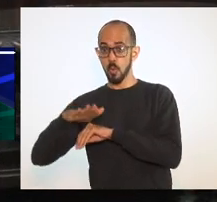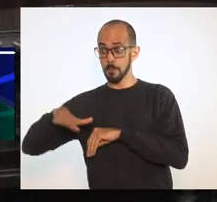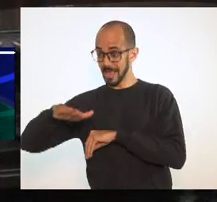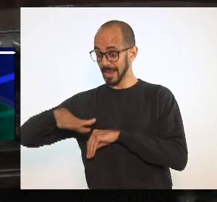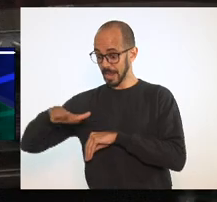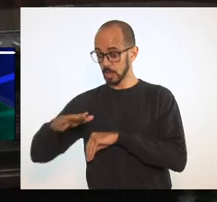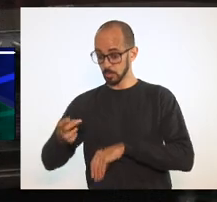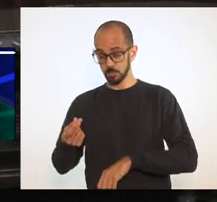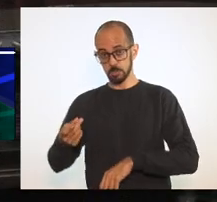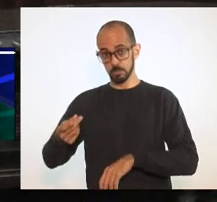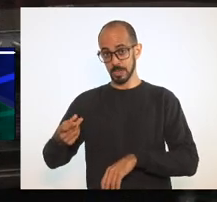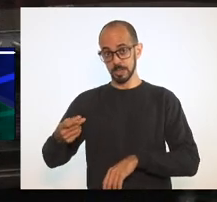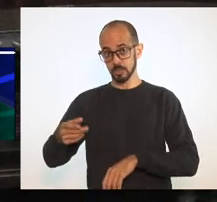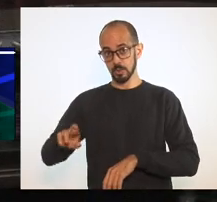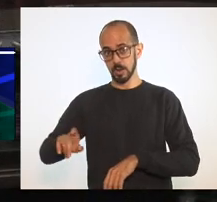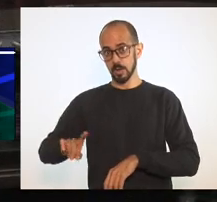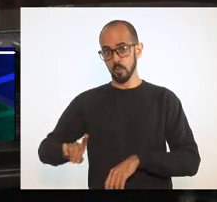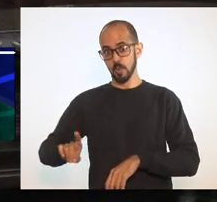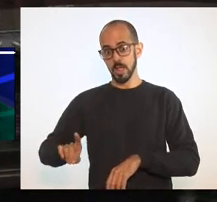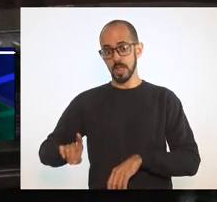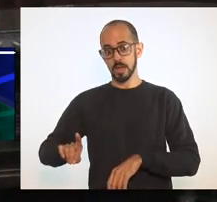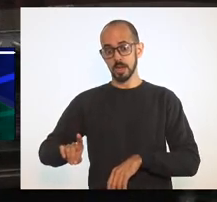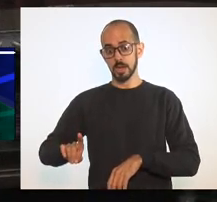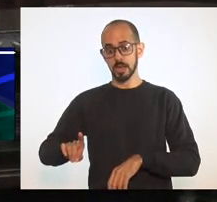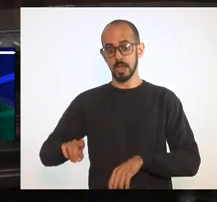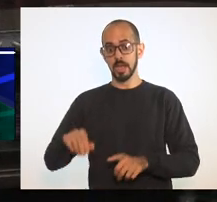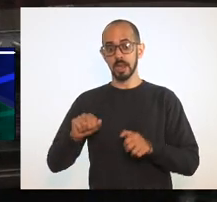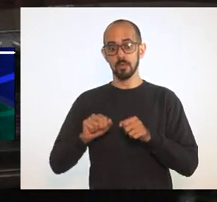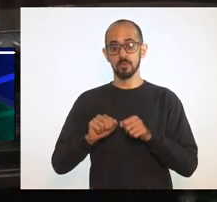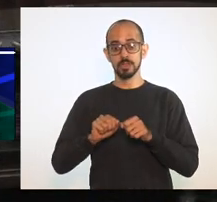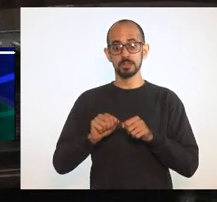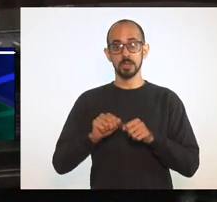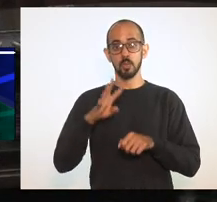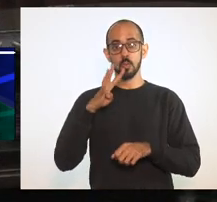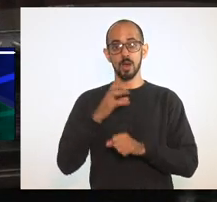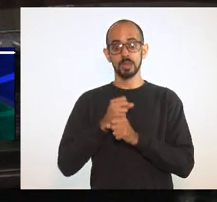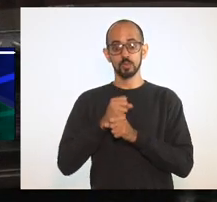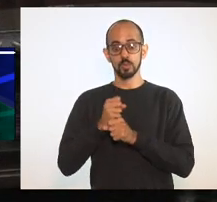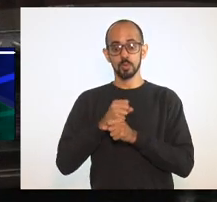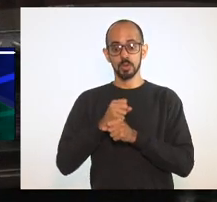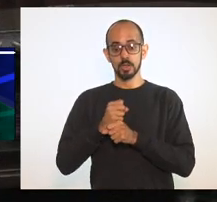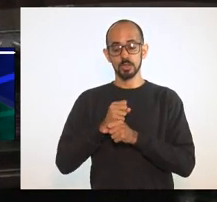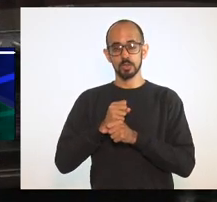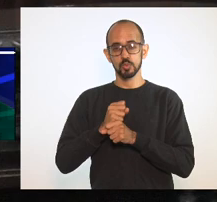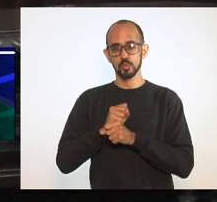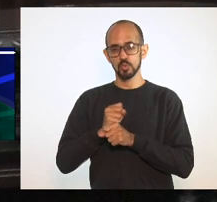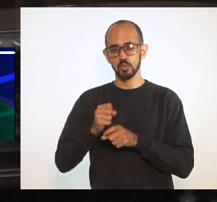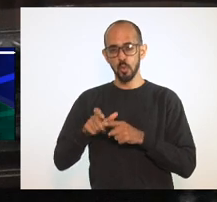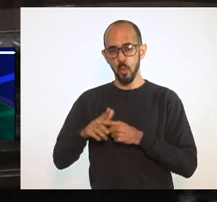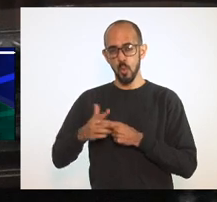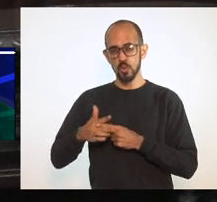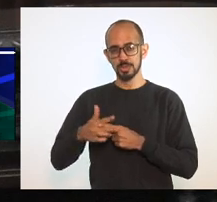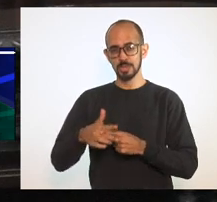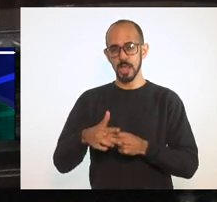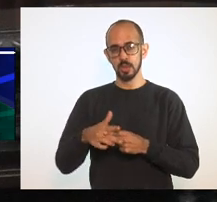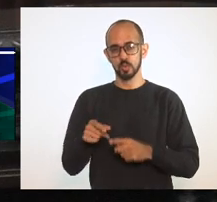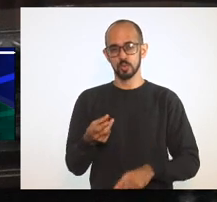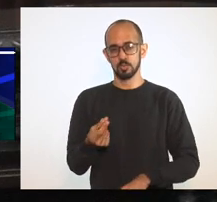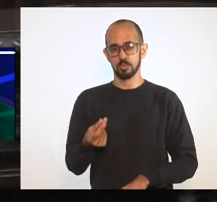venda, mas ela ia fazer em 4 anos... o ajuste de preço. Não é isso,